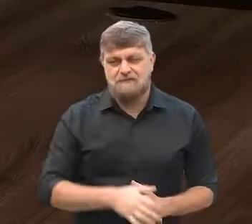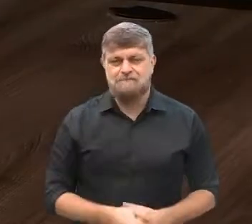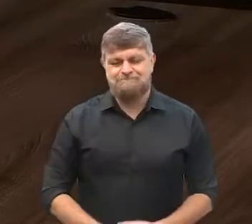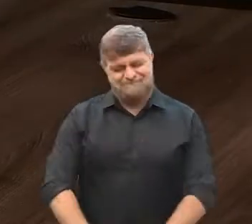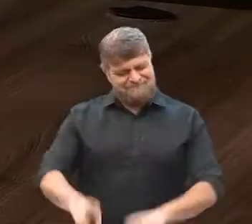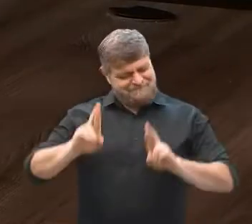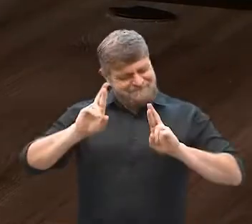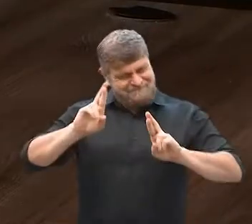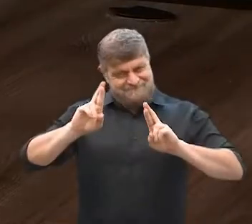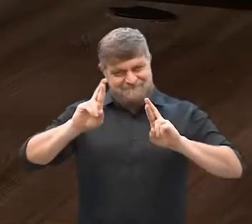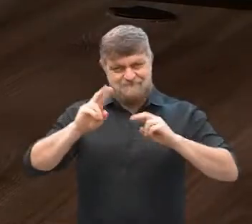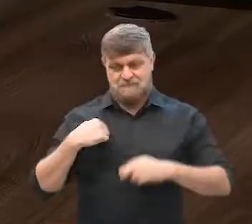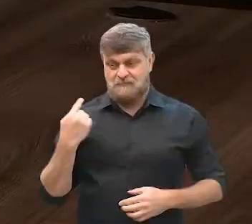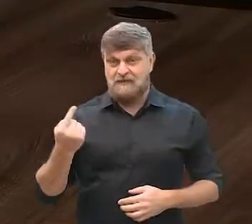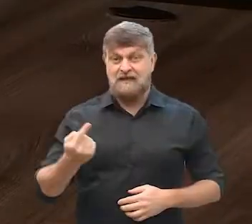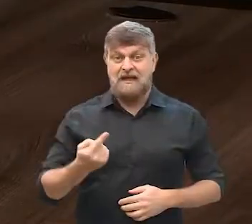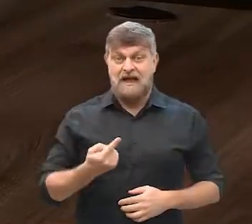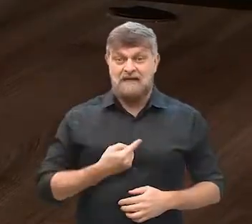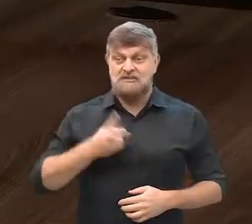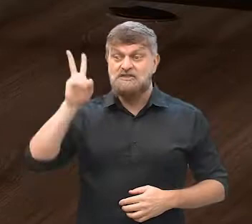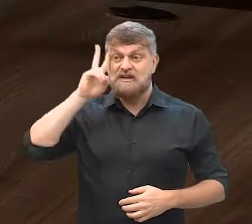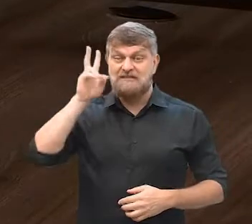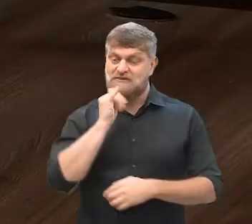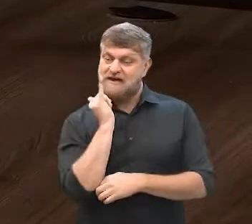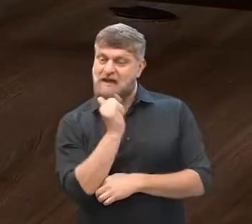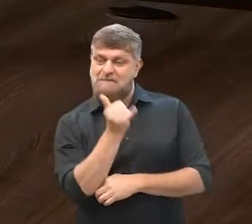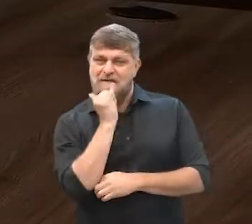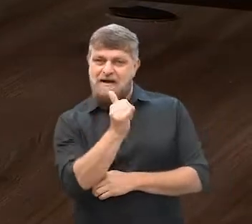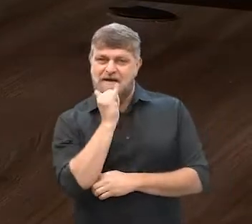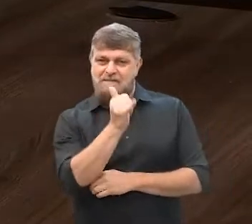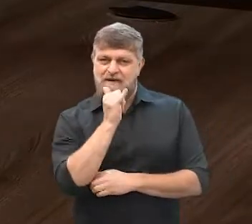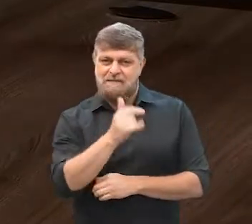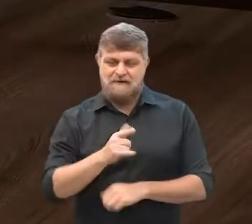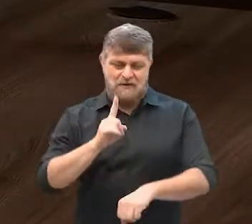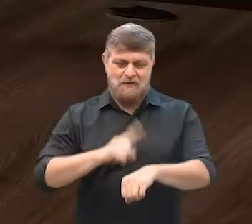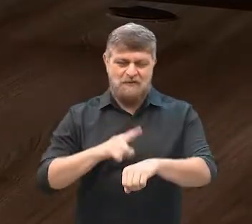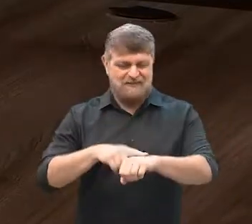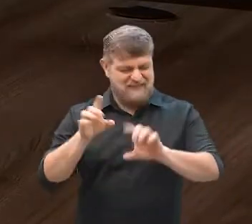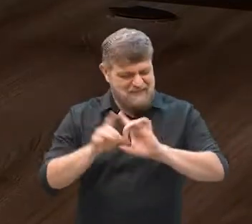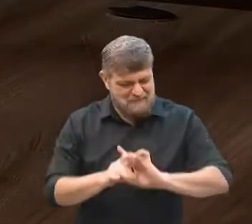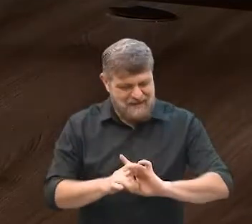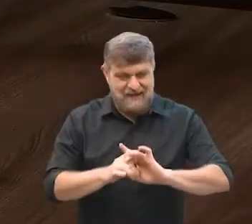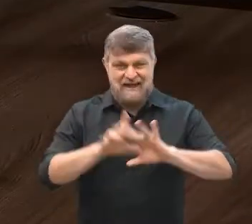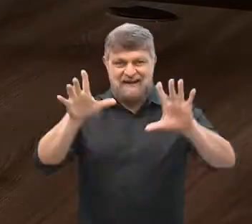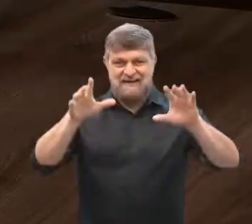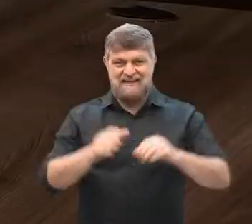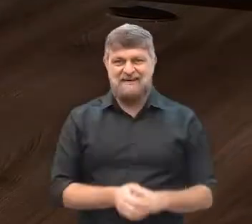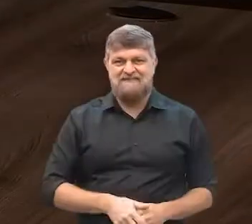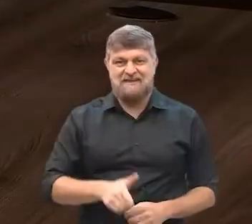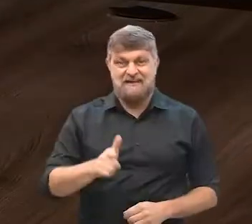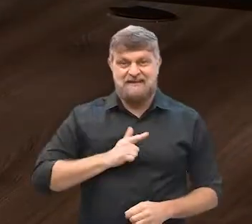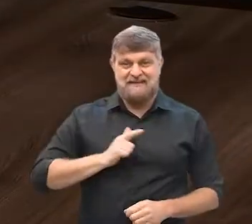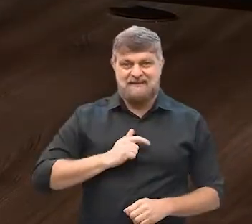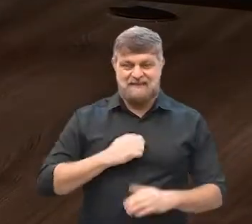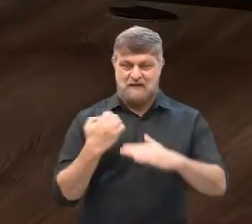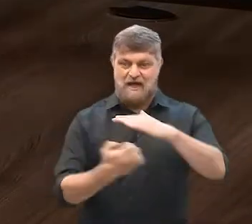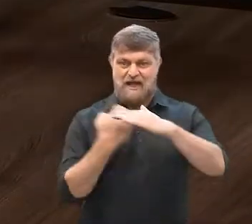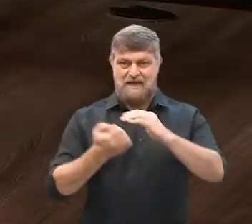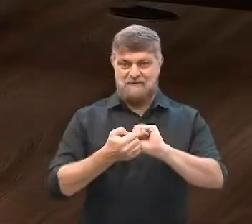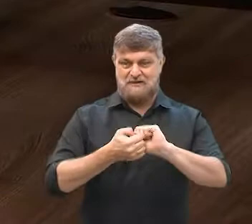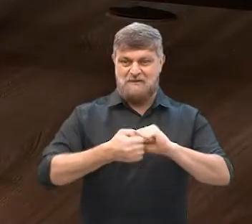E esperemos que a gente volte a contar essa história com muito mais espaço, com mais freezer,